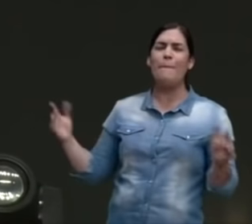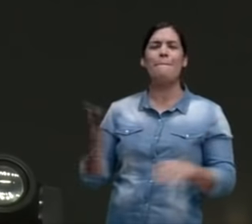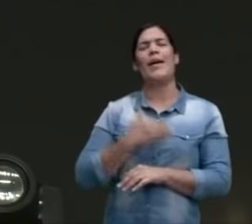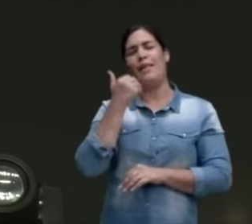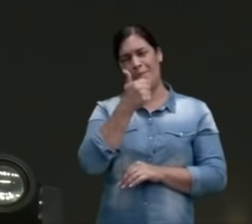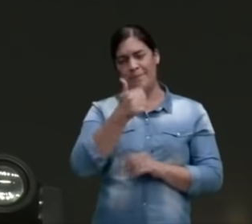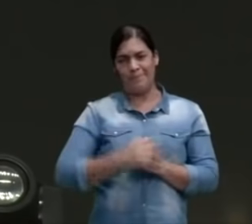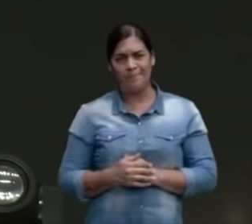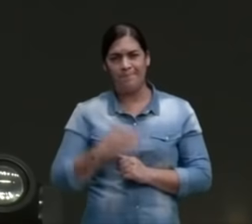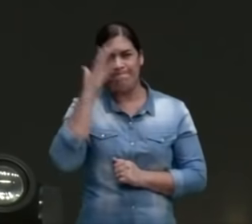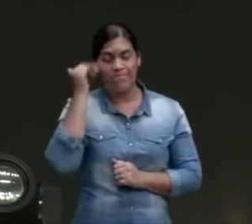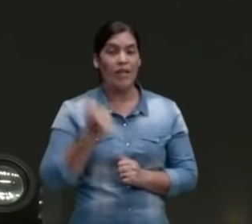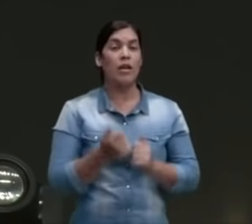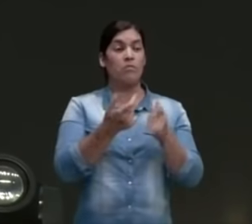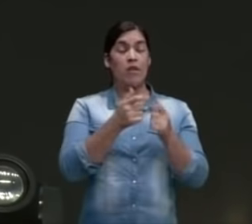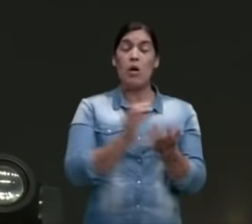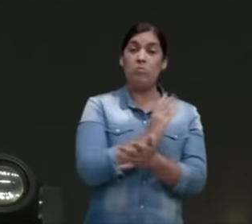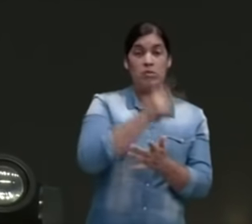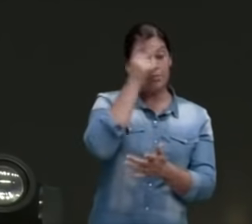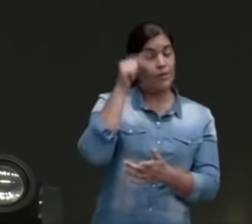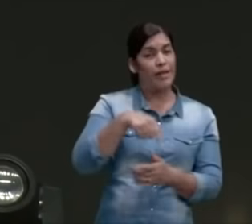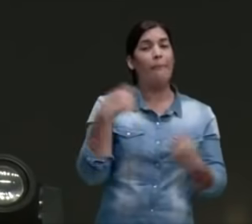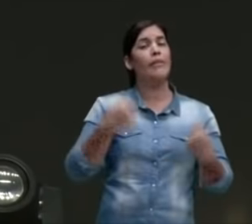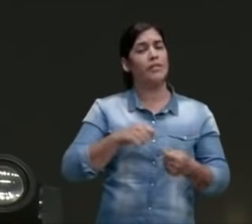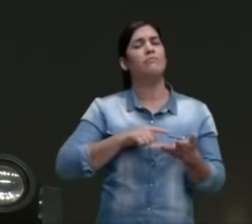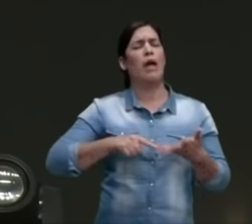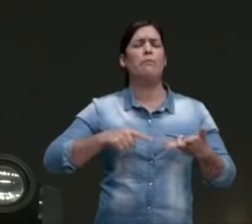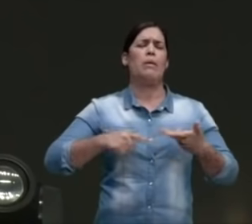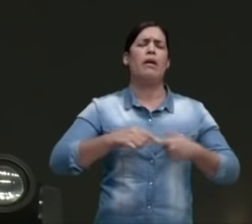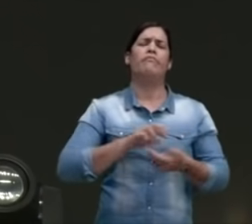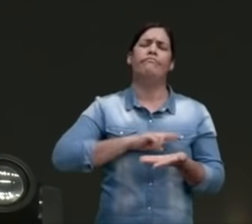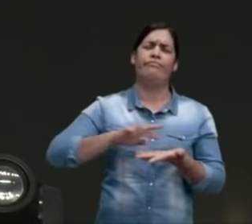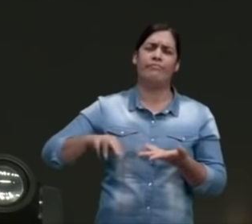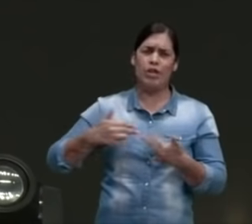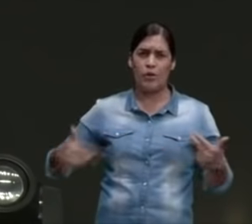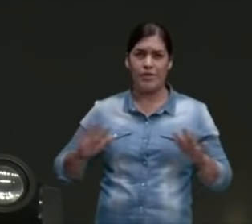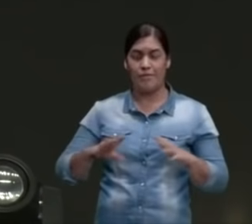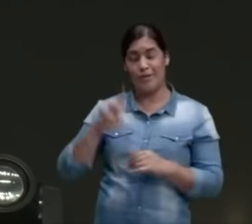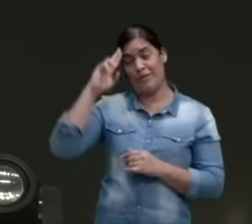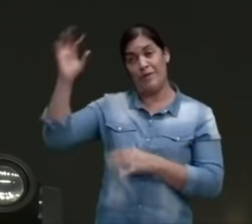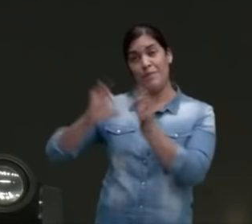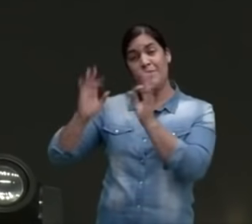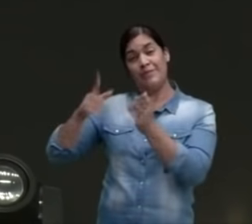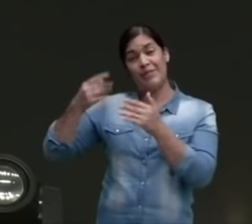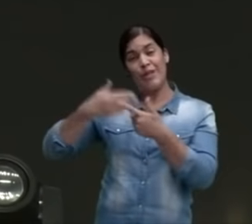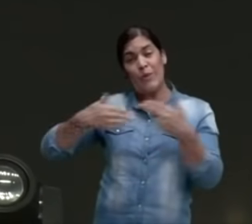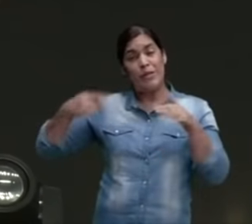muitas pessoas estão aqui cheias de necessidades, mas o Senhor tem algo mais profundo, algo